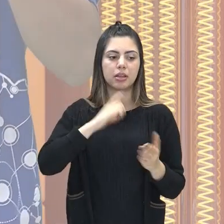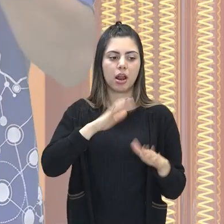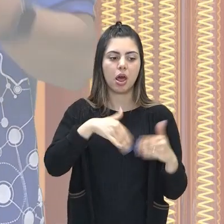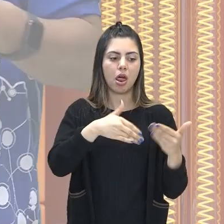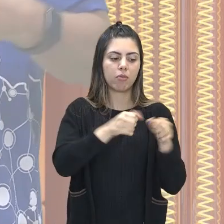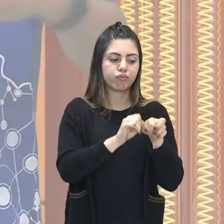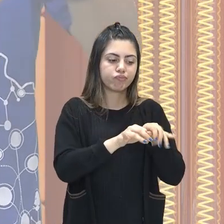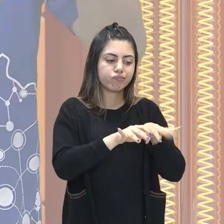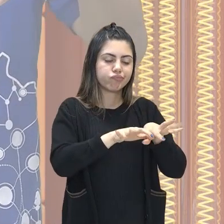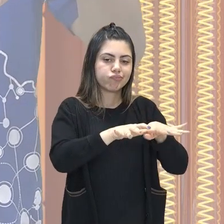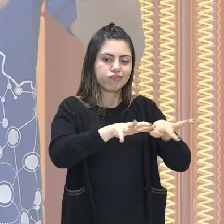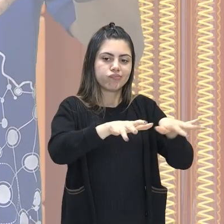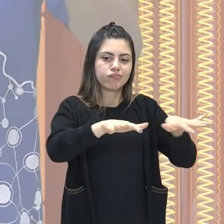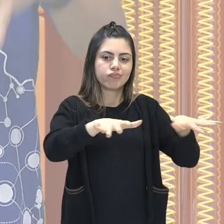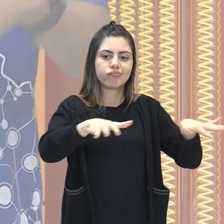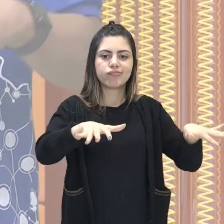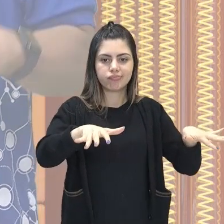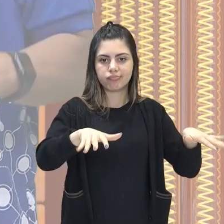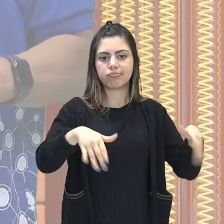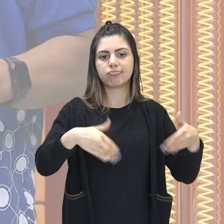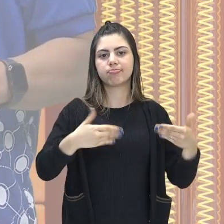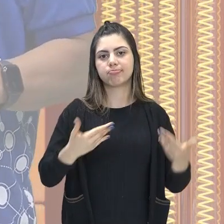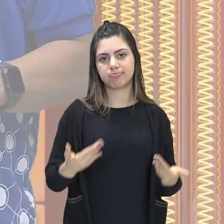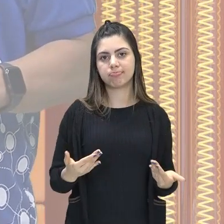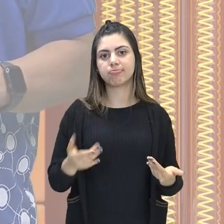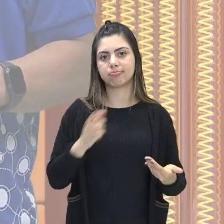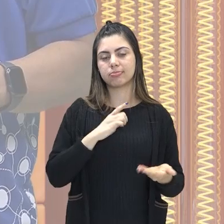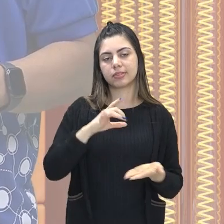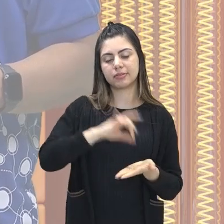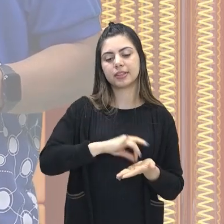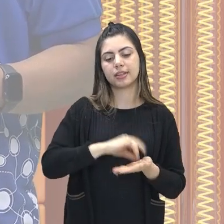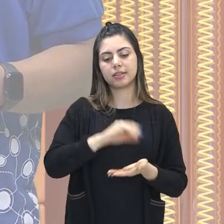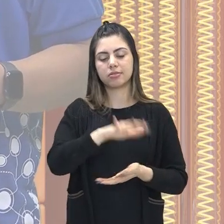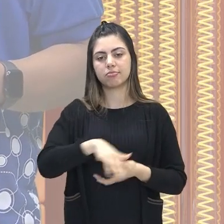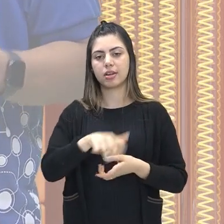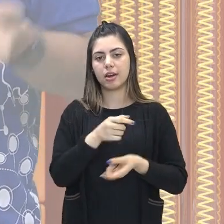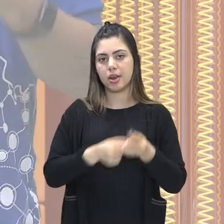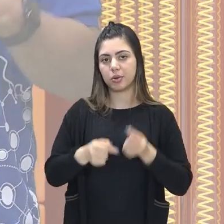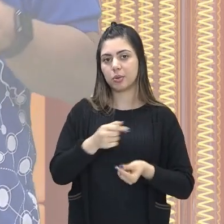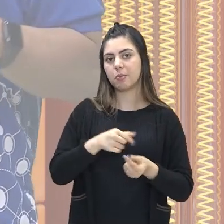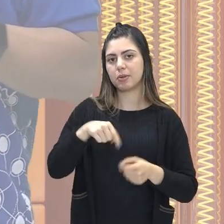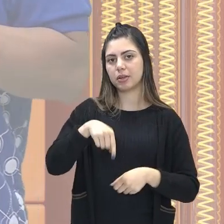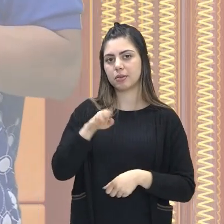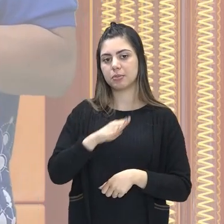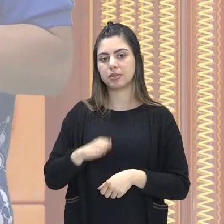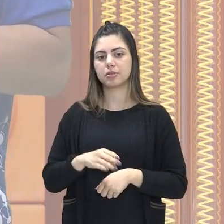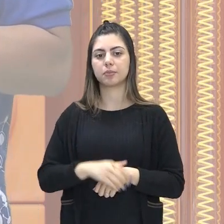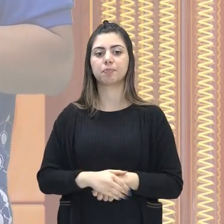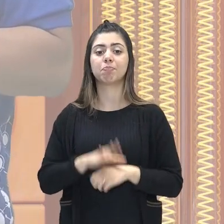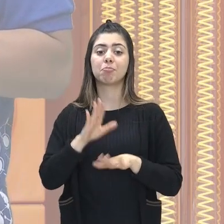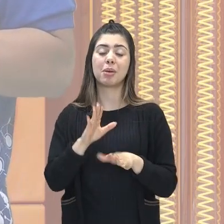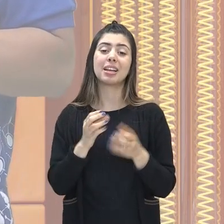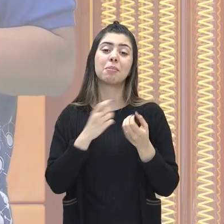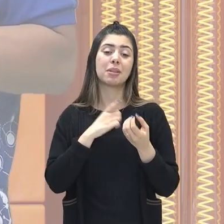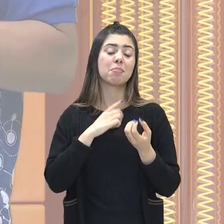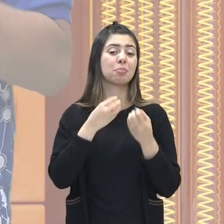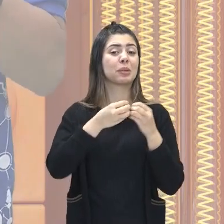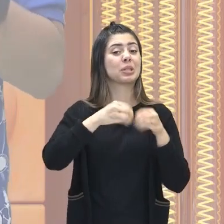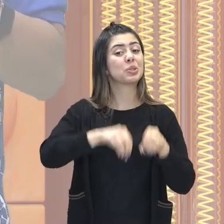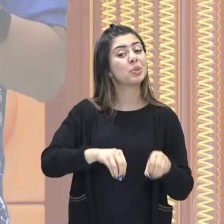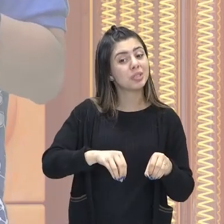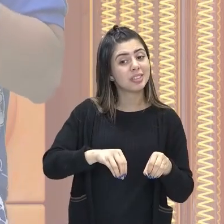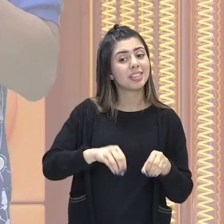desenvolvida, cada vez mais consolidada a economia brasileira. A única coisa que pode prejudicar isso aqui,